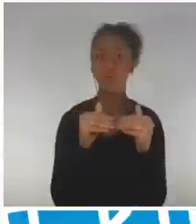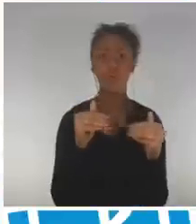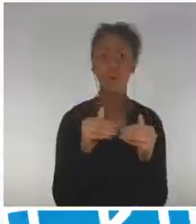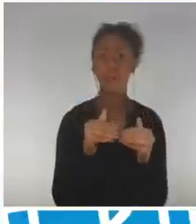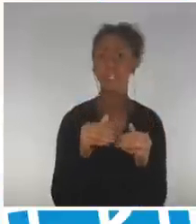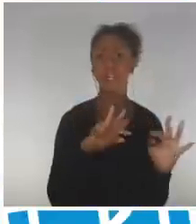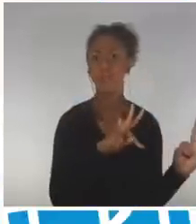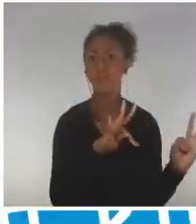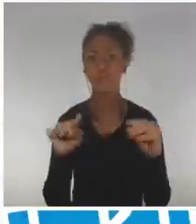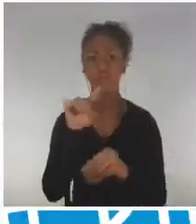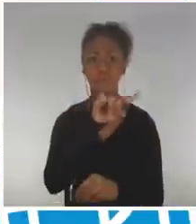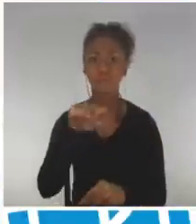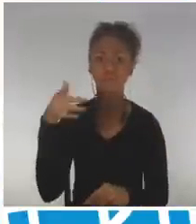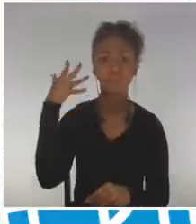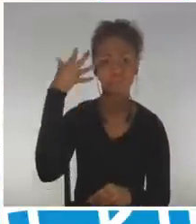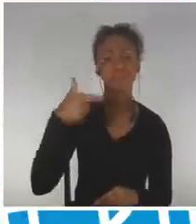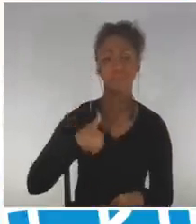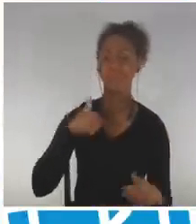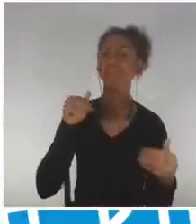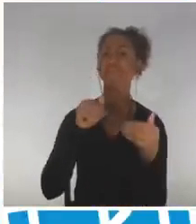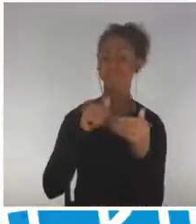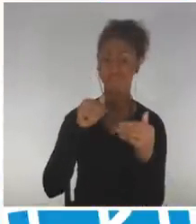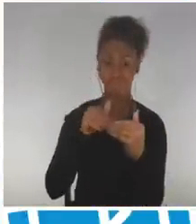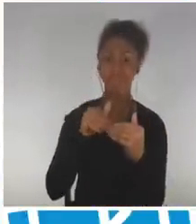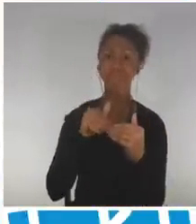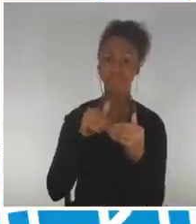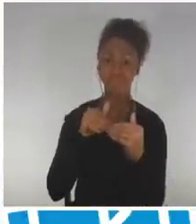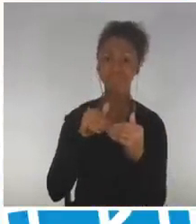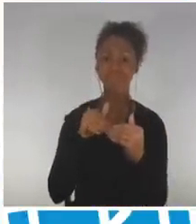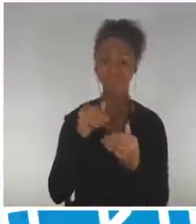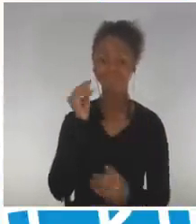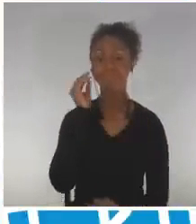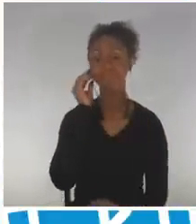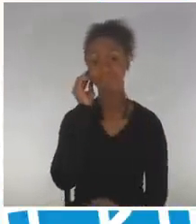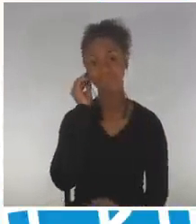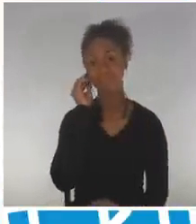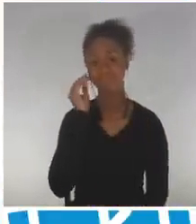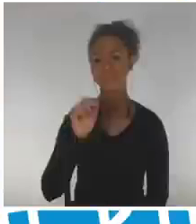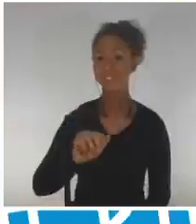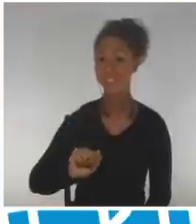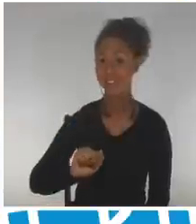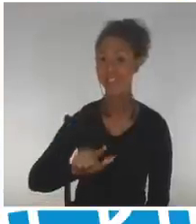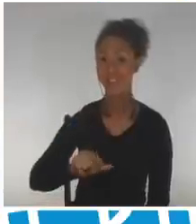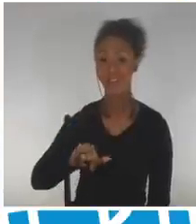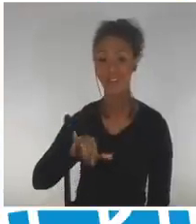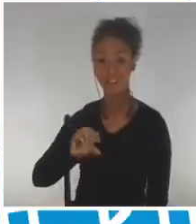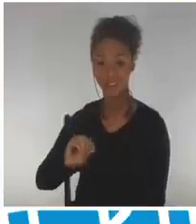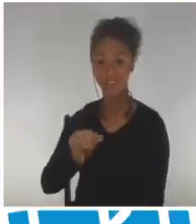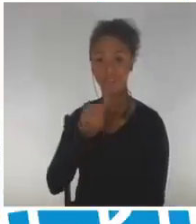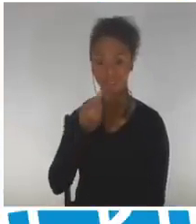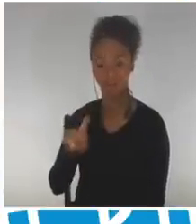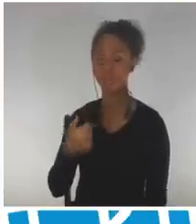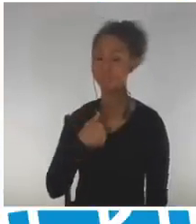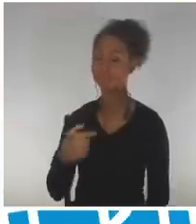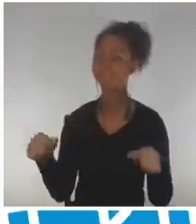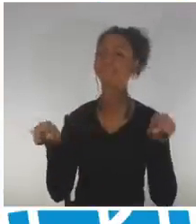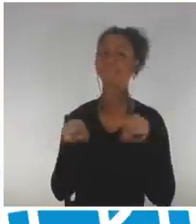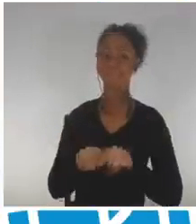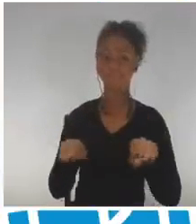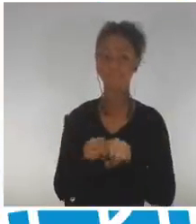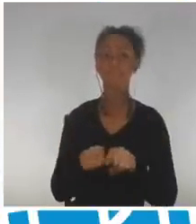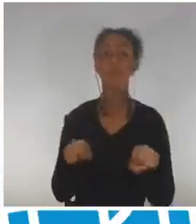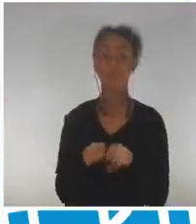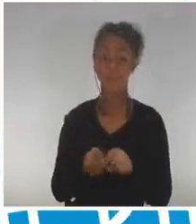ouvi, e como o Alessio, eu também sinto a questão de quem é gestor